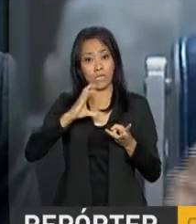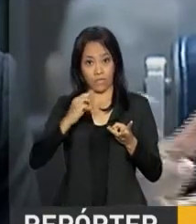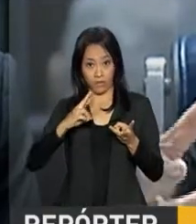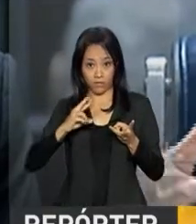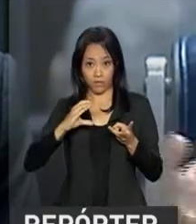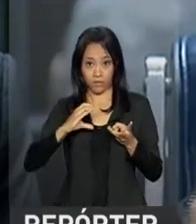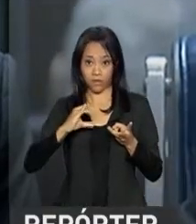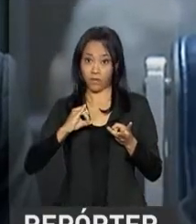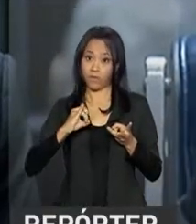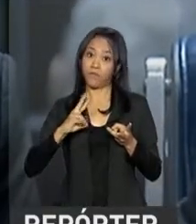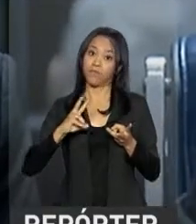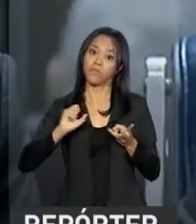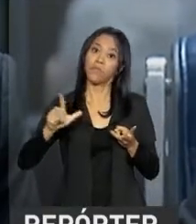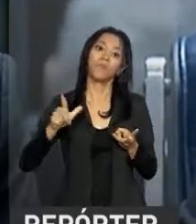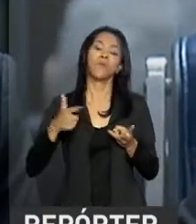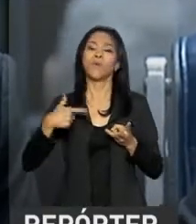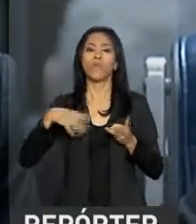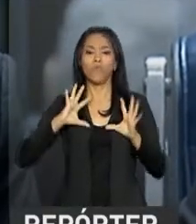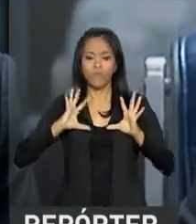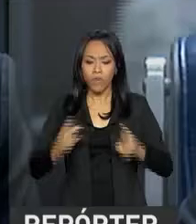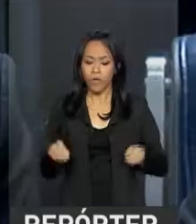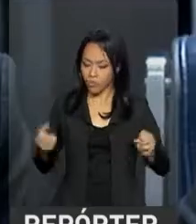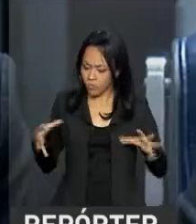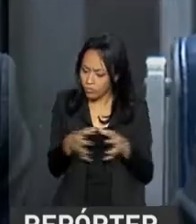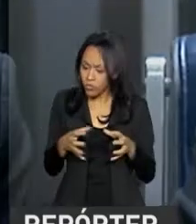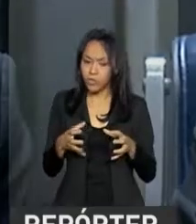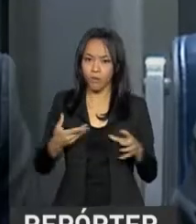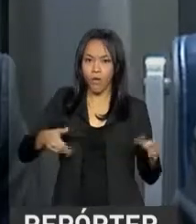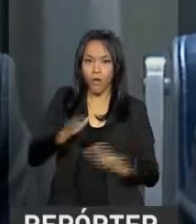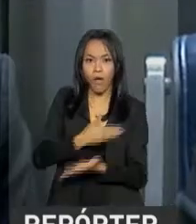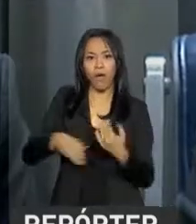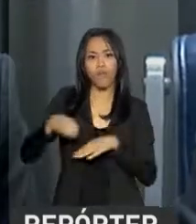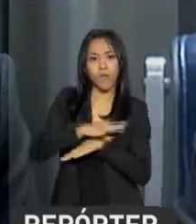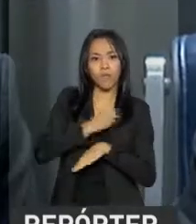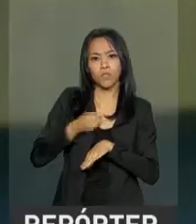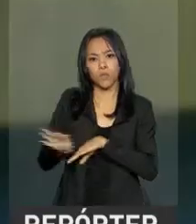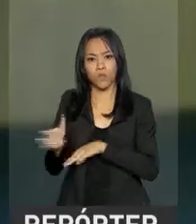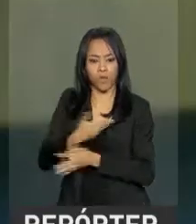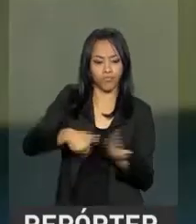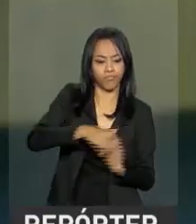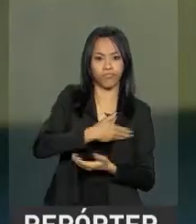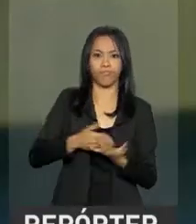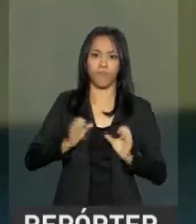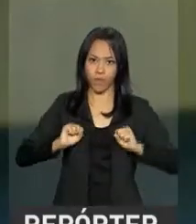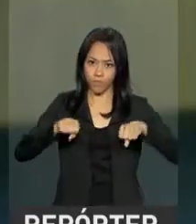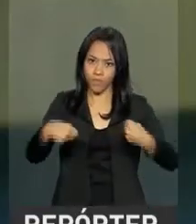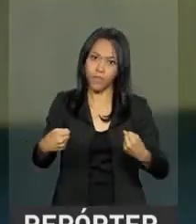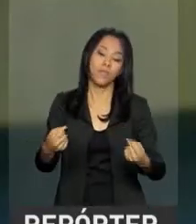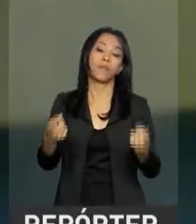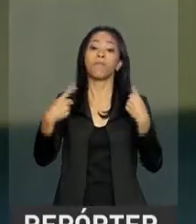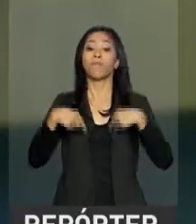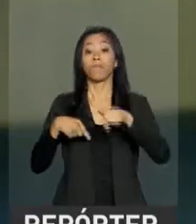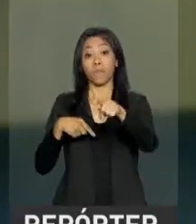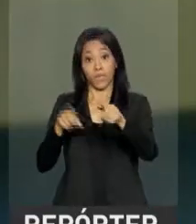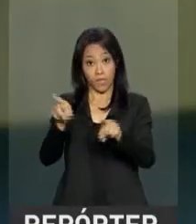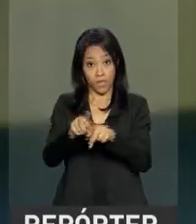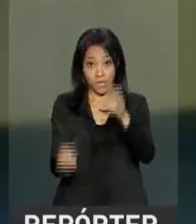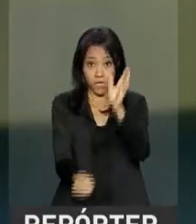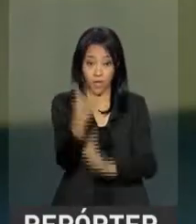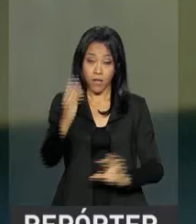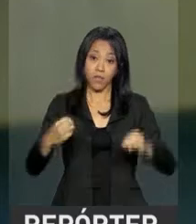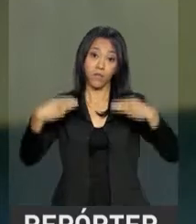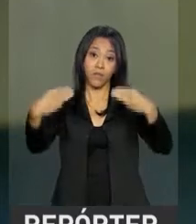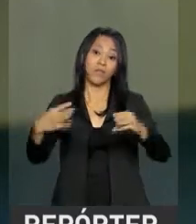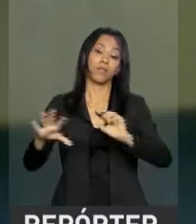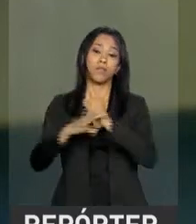Civil, coloque essa gente para se entender, para trocar informações, para juntar esforço. O ministro do recém-criado Ministério da Segurança